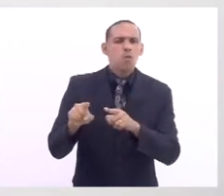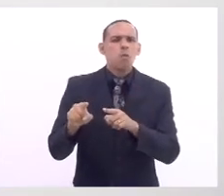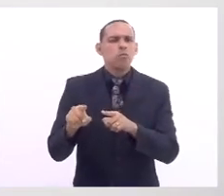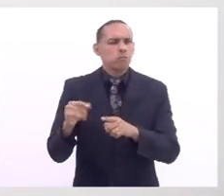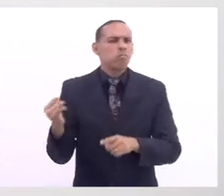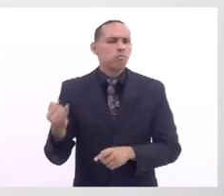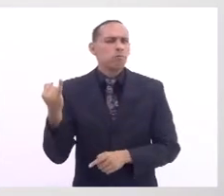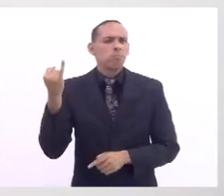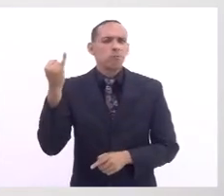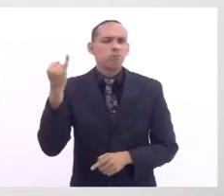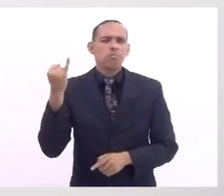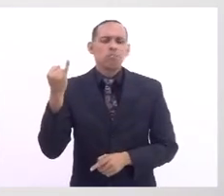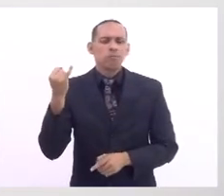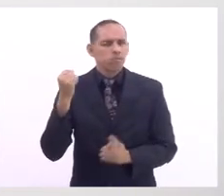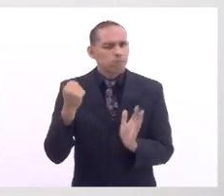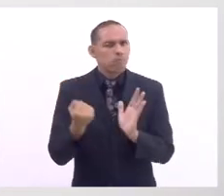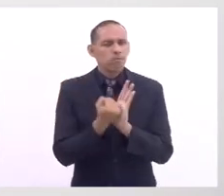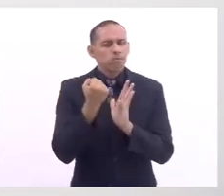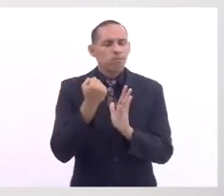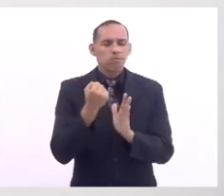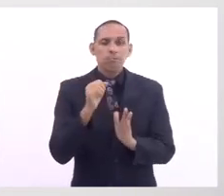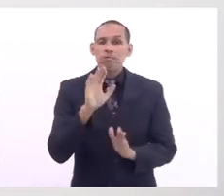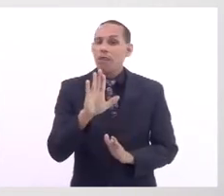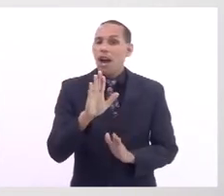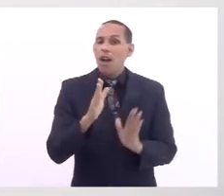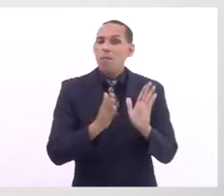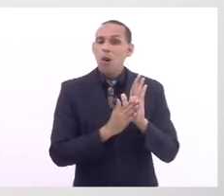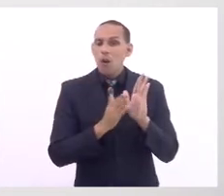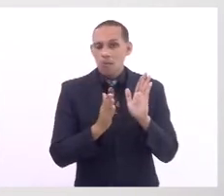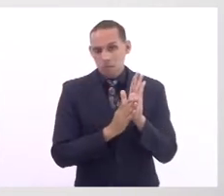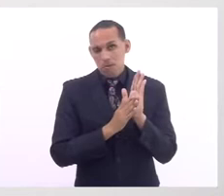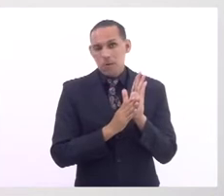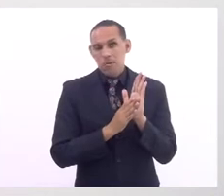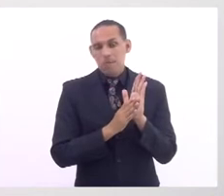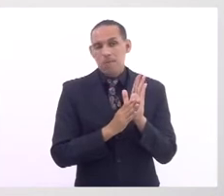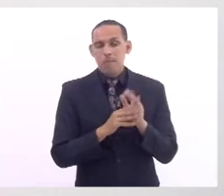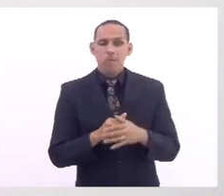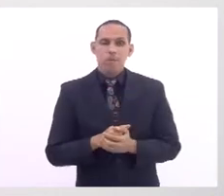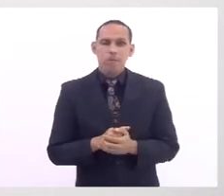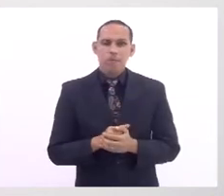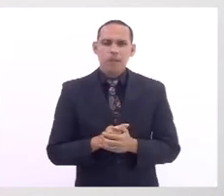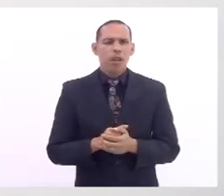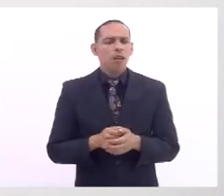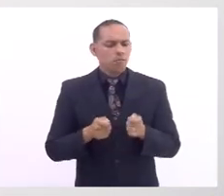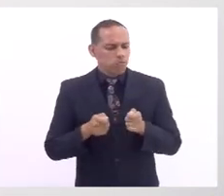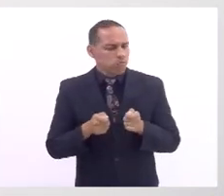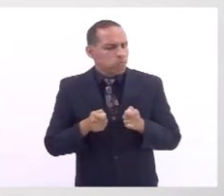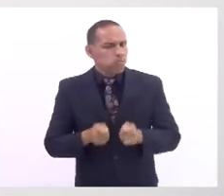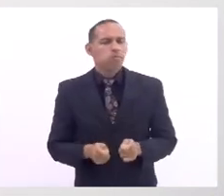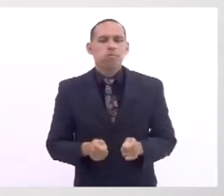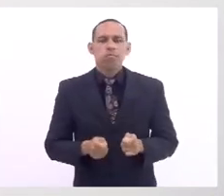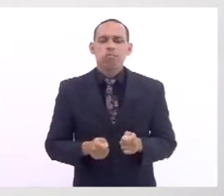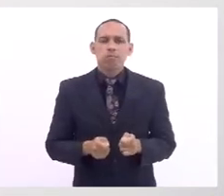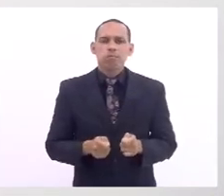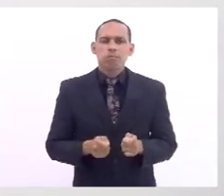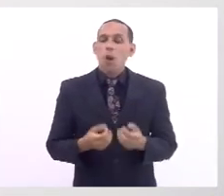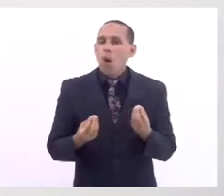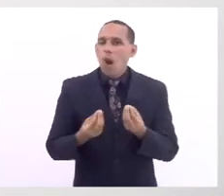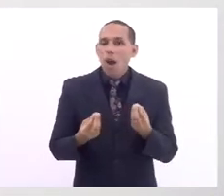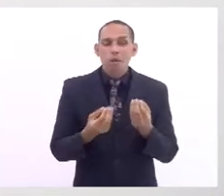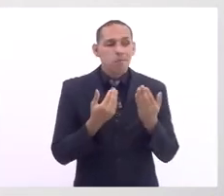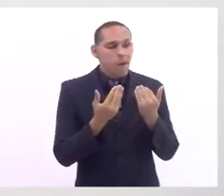importantes marcantes mais com proposições proposições dessas proposições tiradas de